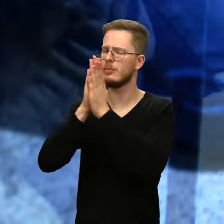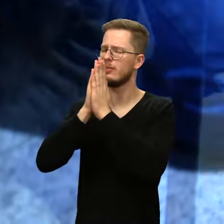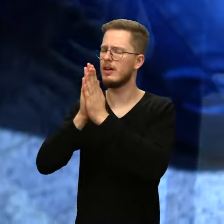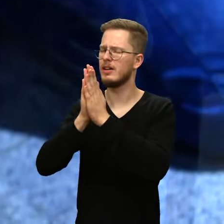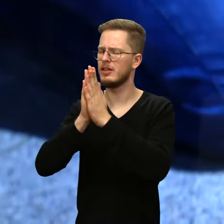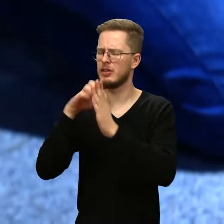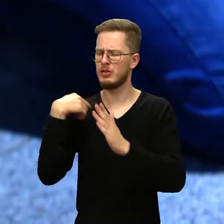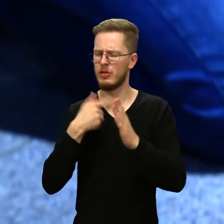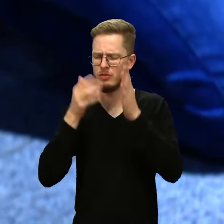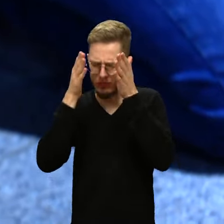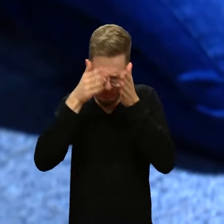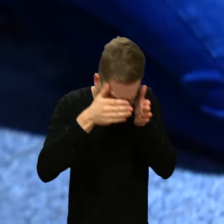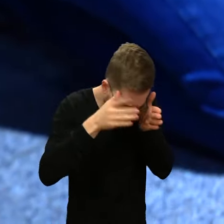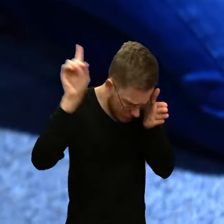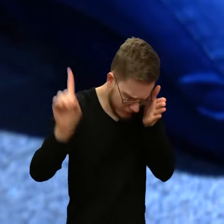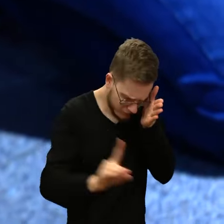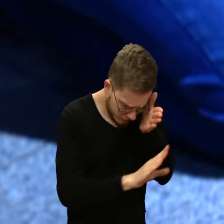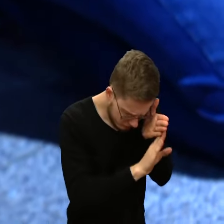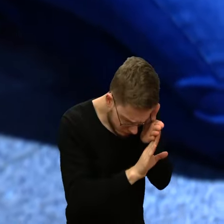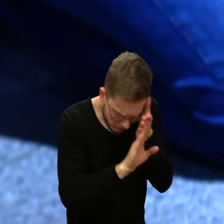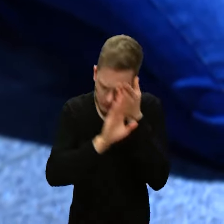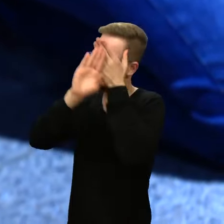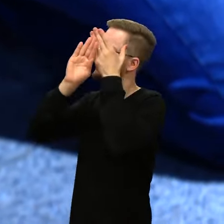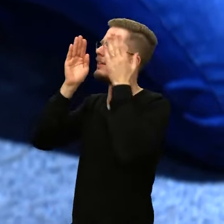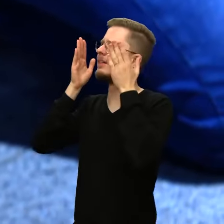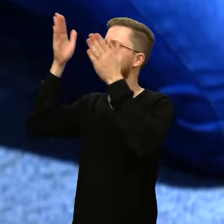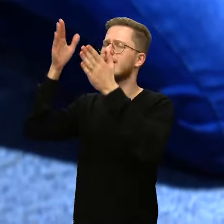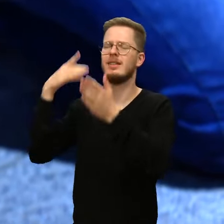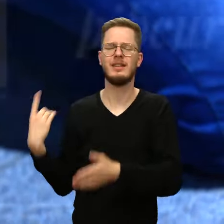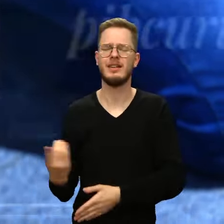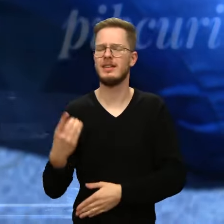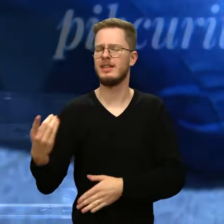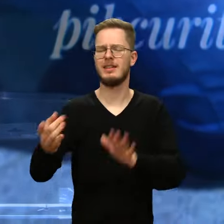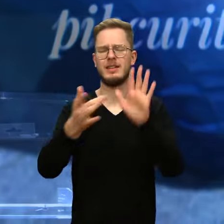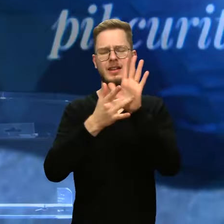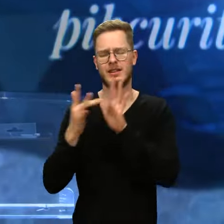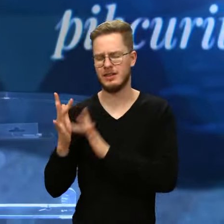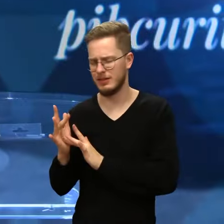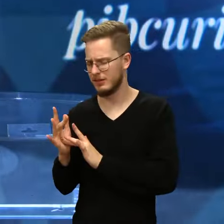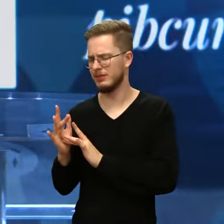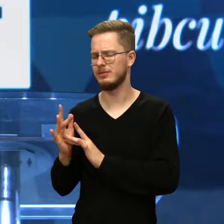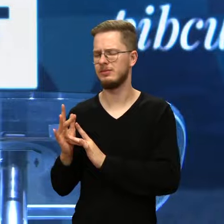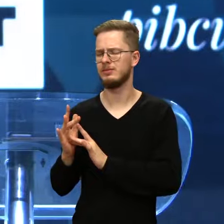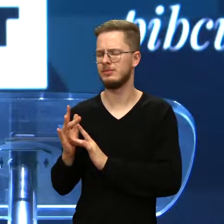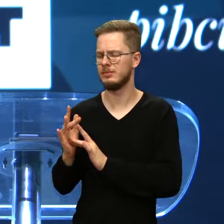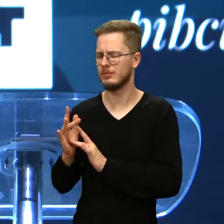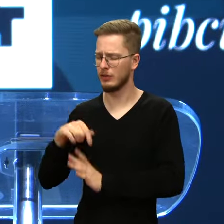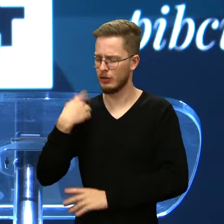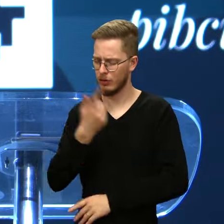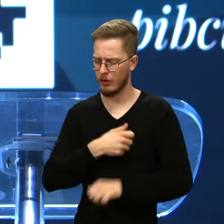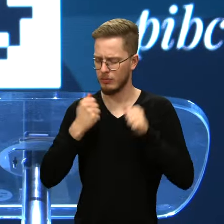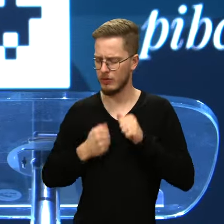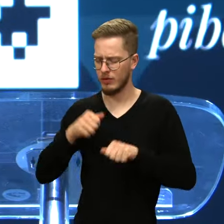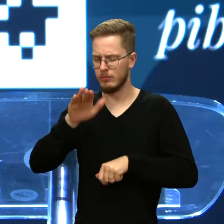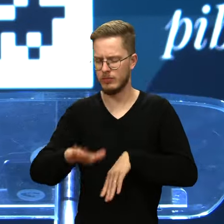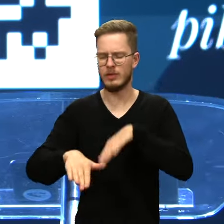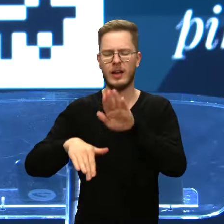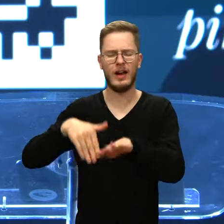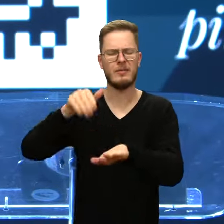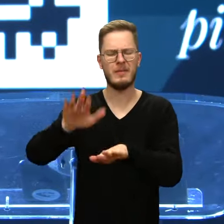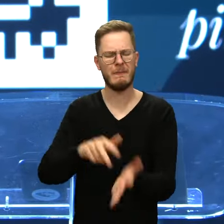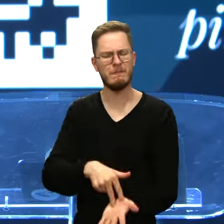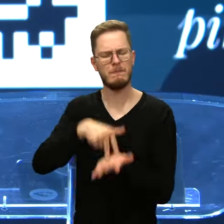e coloca os nossos olhos na eternidade, Jesus, para que nós possamos caminhar com passos firmes nessa